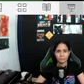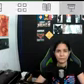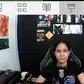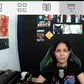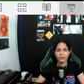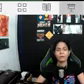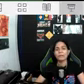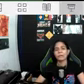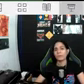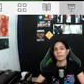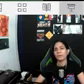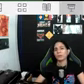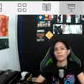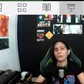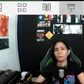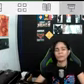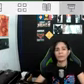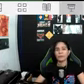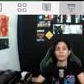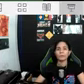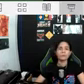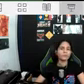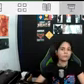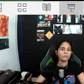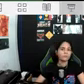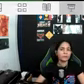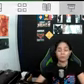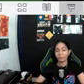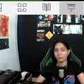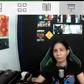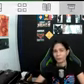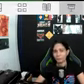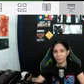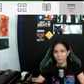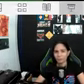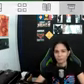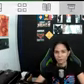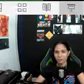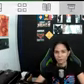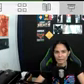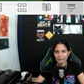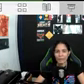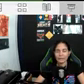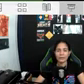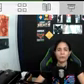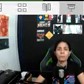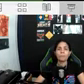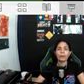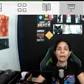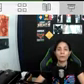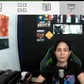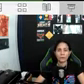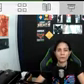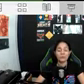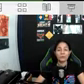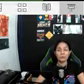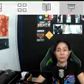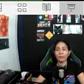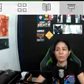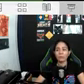dipirona. Então, se eu tiver uma dor, por exemplo, eu não vou estar tomando dipirona, eu vou estar tomando paracetamol. Então, a